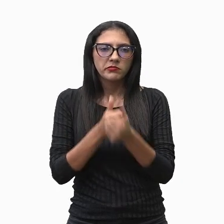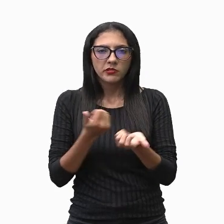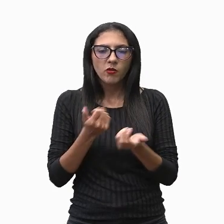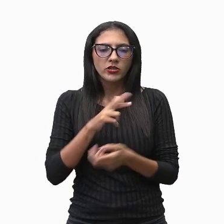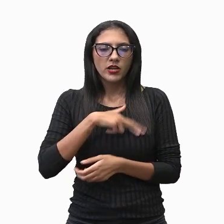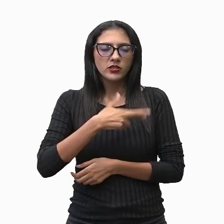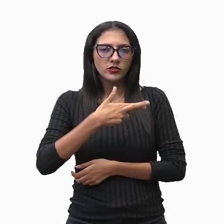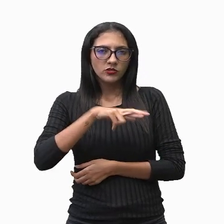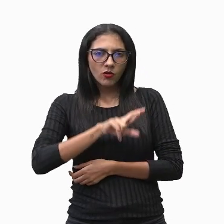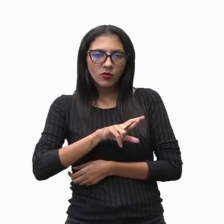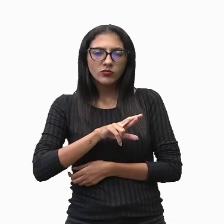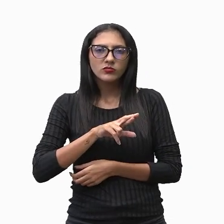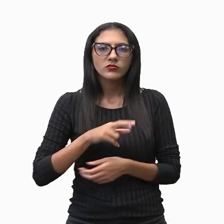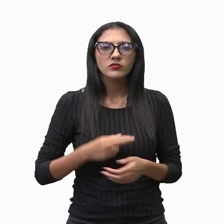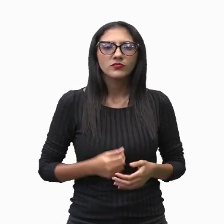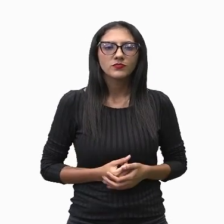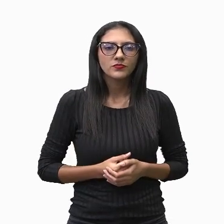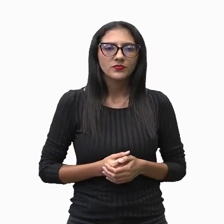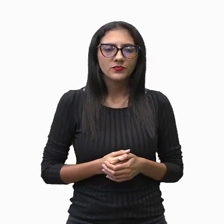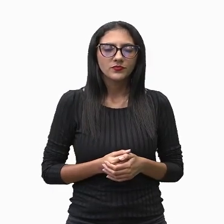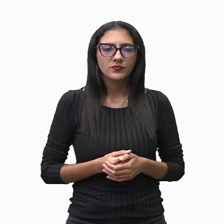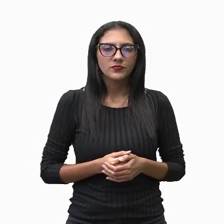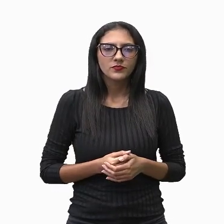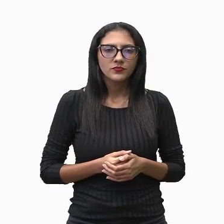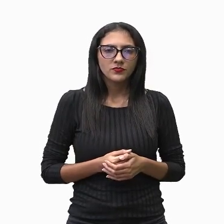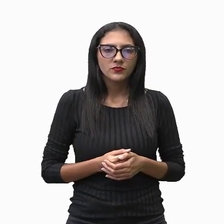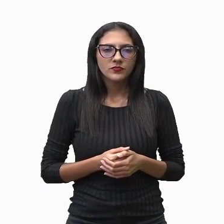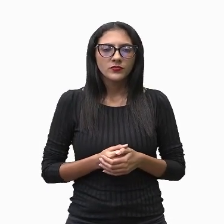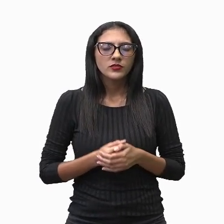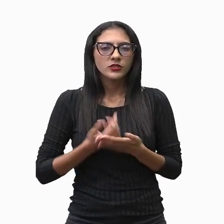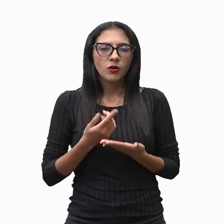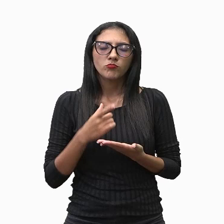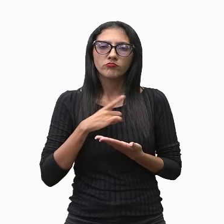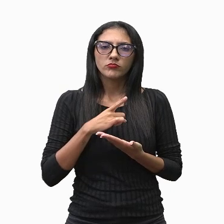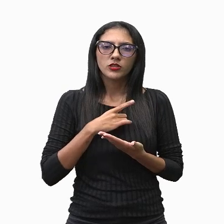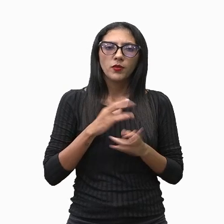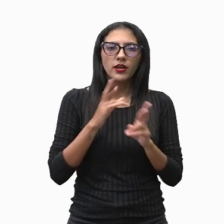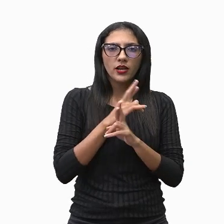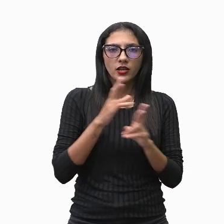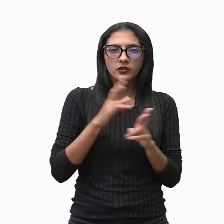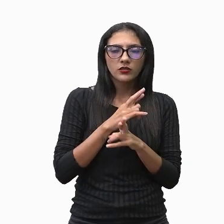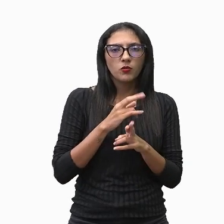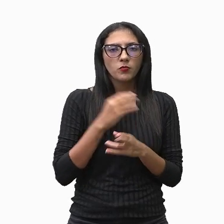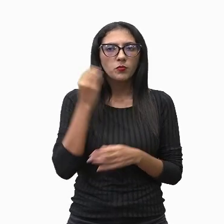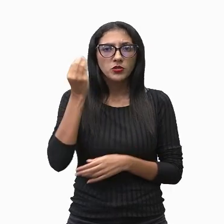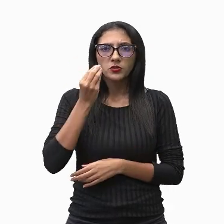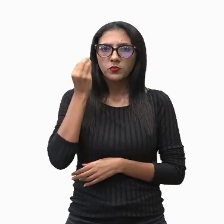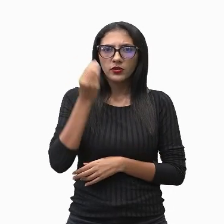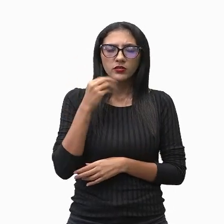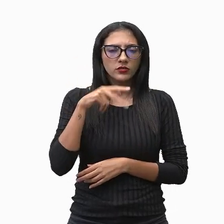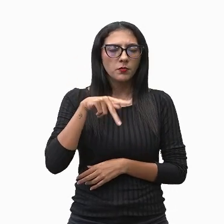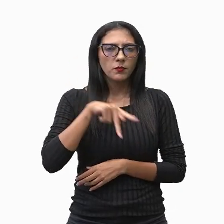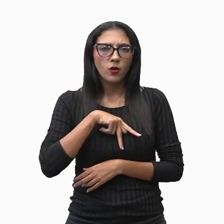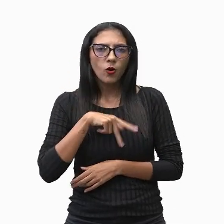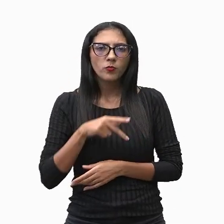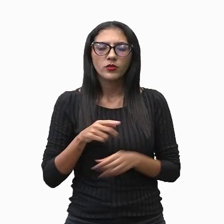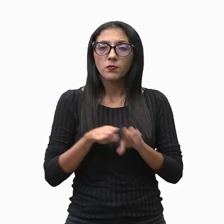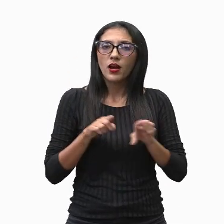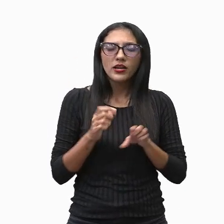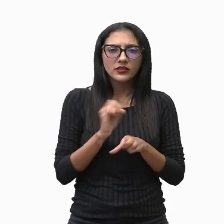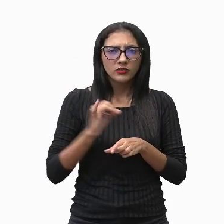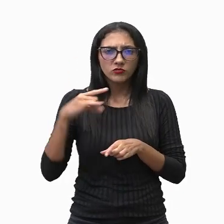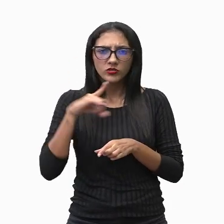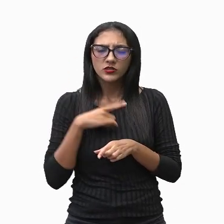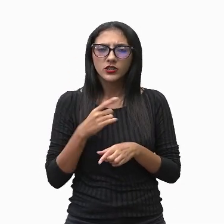Eu, sinceramente, aqui, empiricamente, né, por experiência própria, não conheço, mas se você for fazer